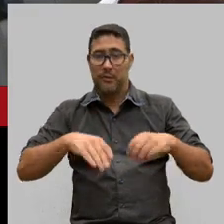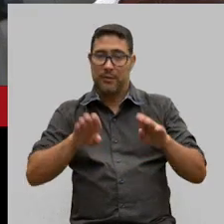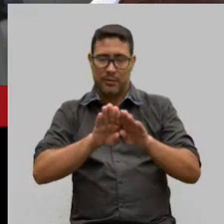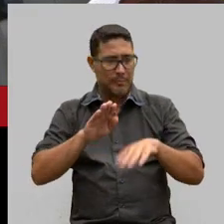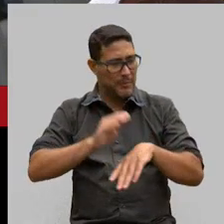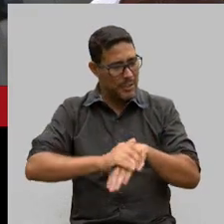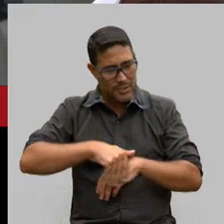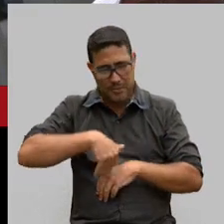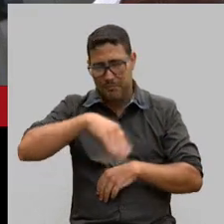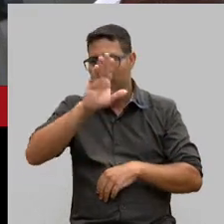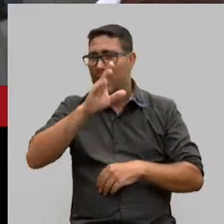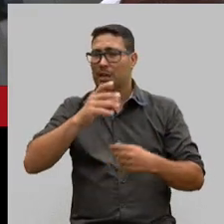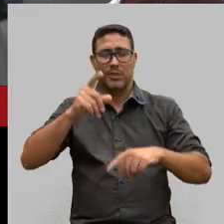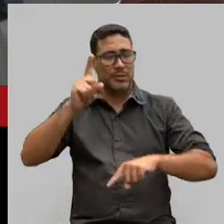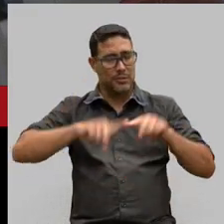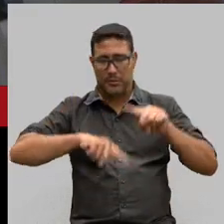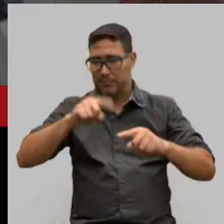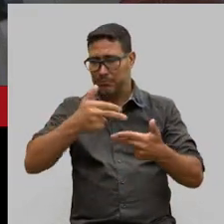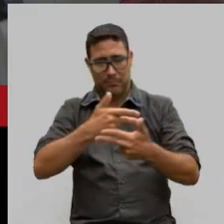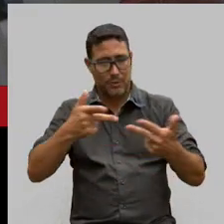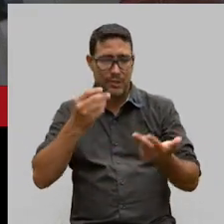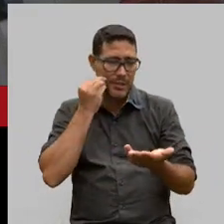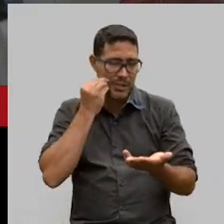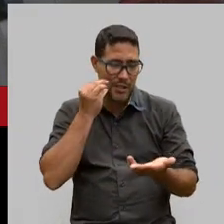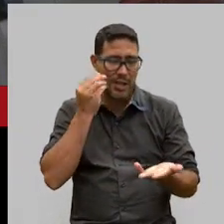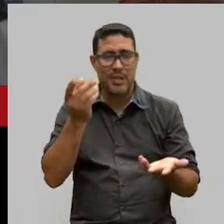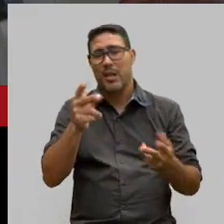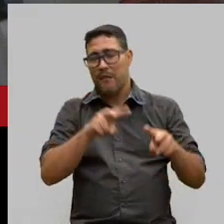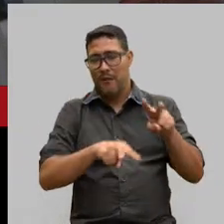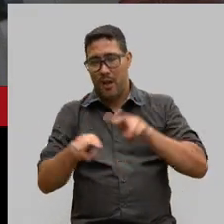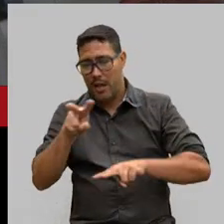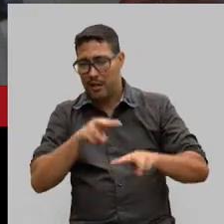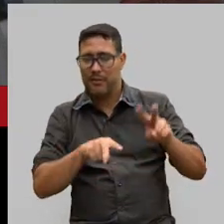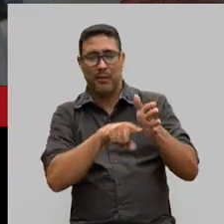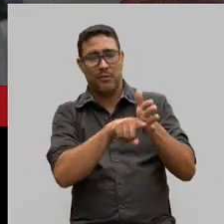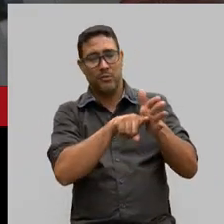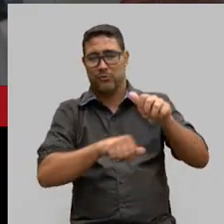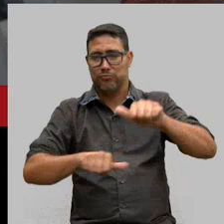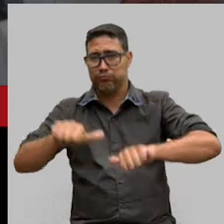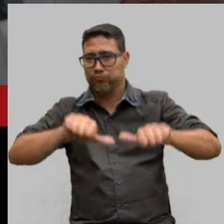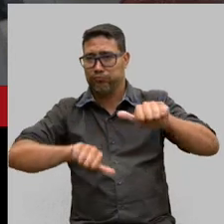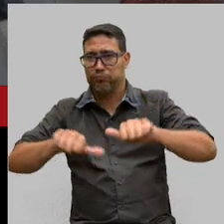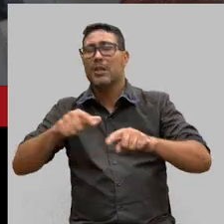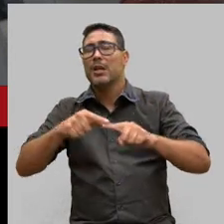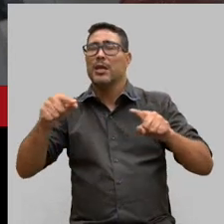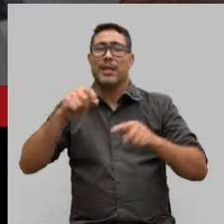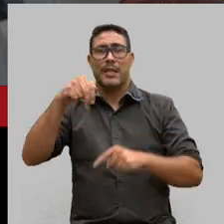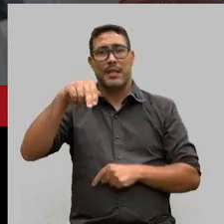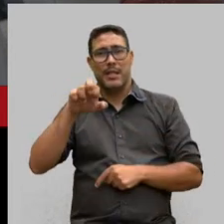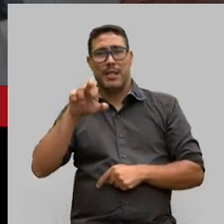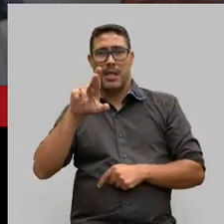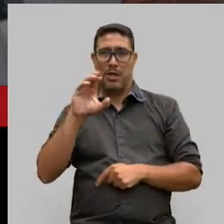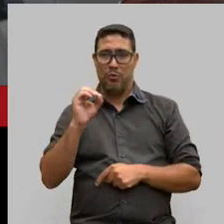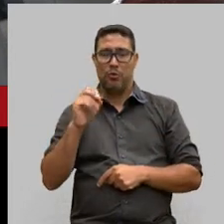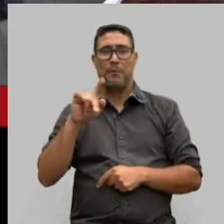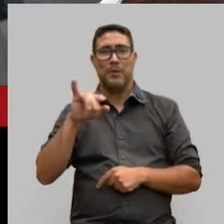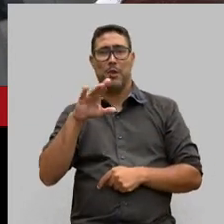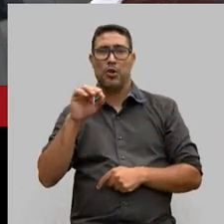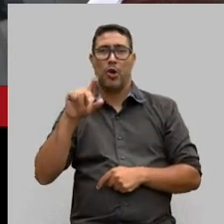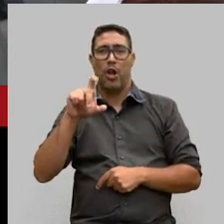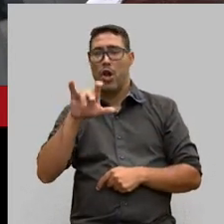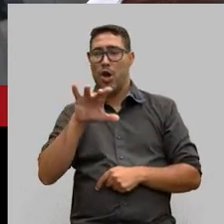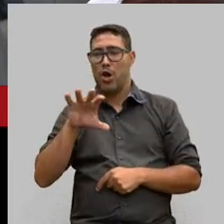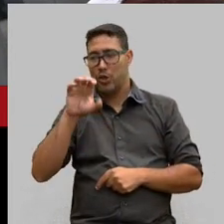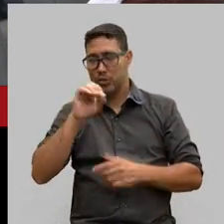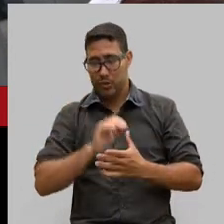de testes avaliações neuropsicológicas também os municípios pequenos têm essas dificuldade para você ter uma ideia hoje